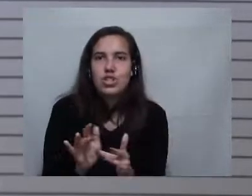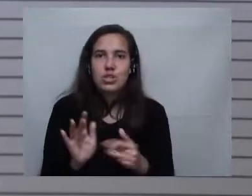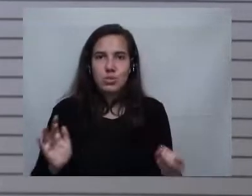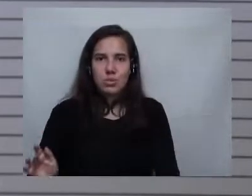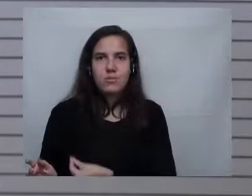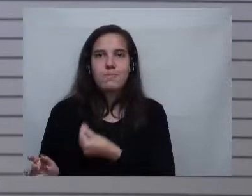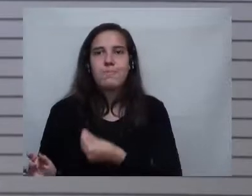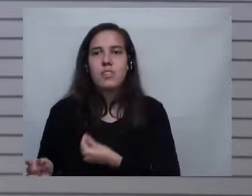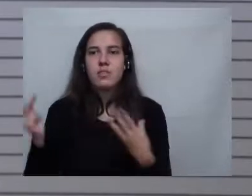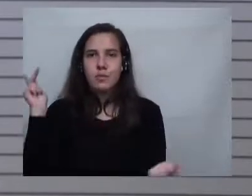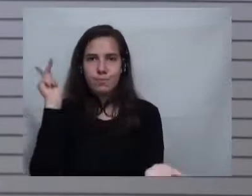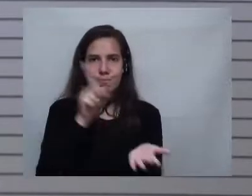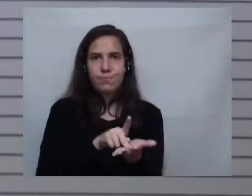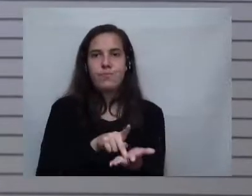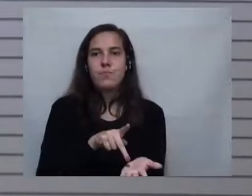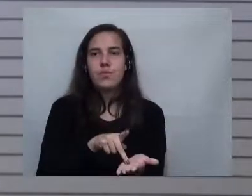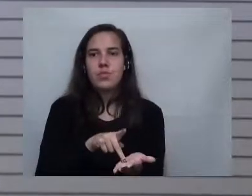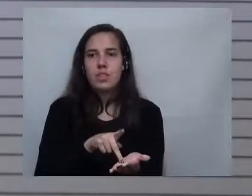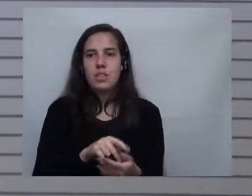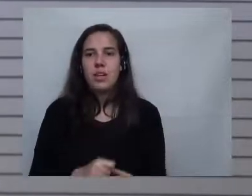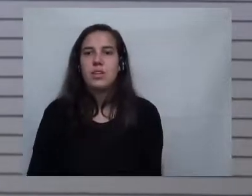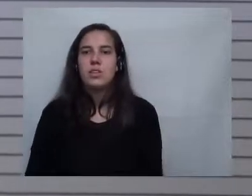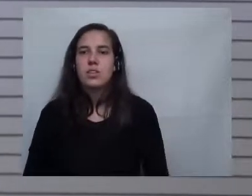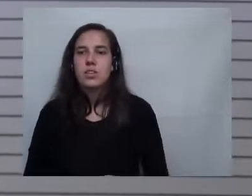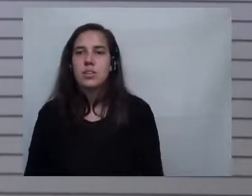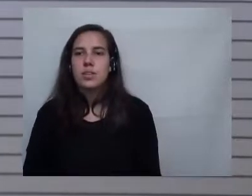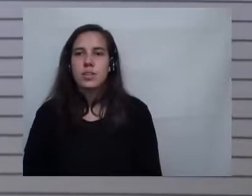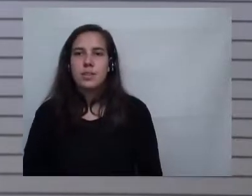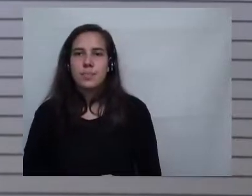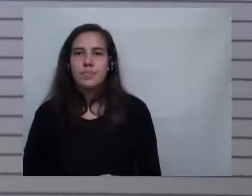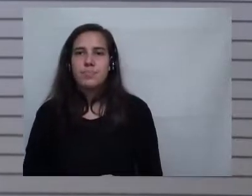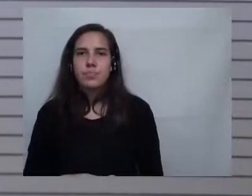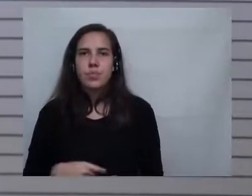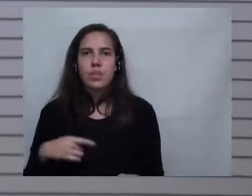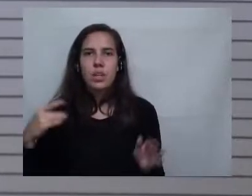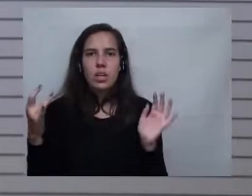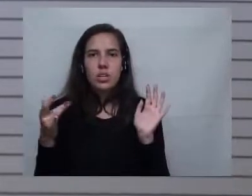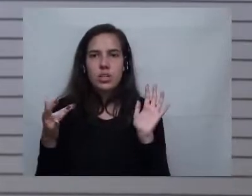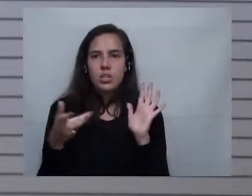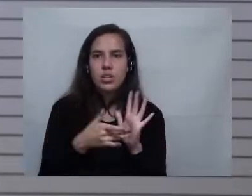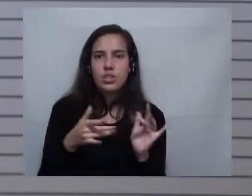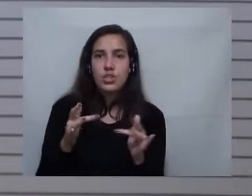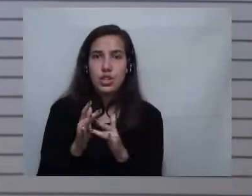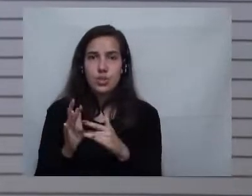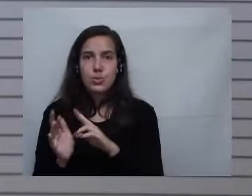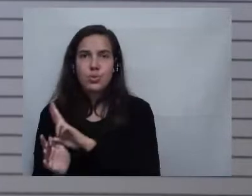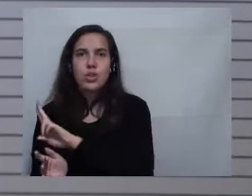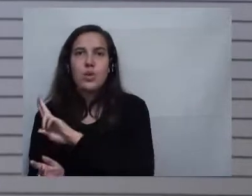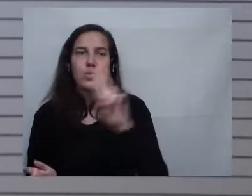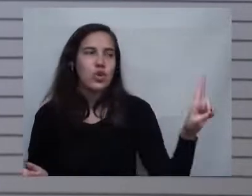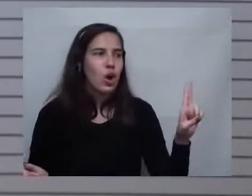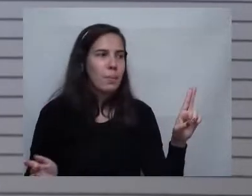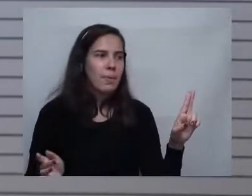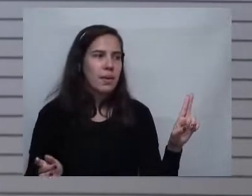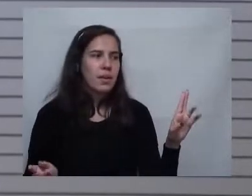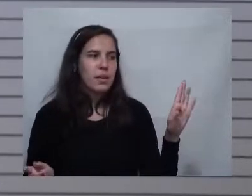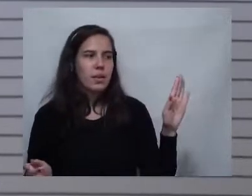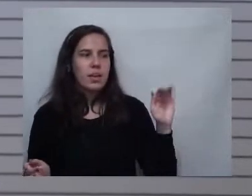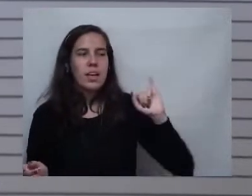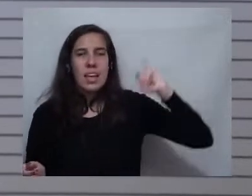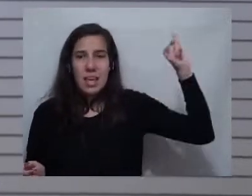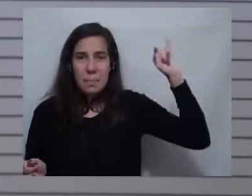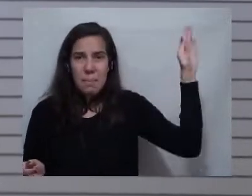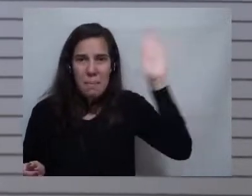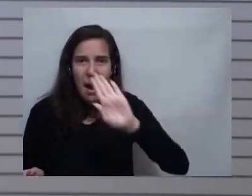a Jesus não colocou nem a cara dele nas escrituras é porque se fosse vontade de